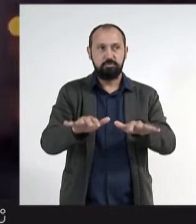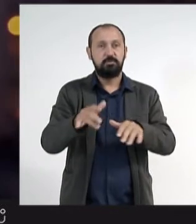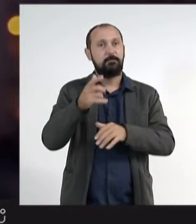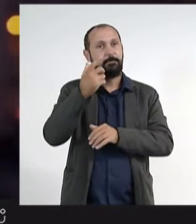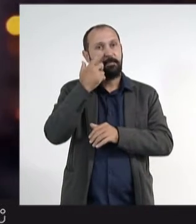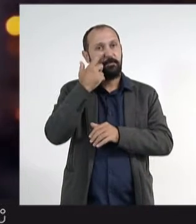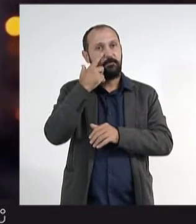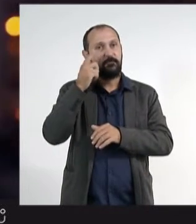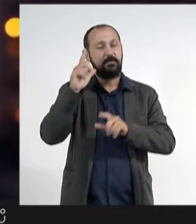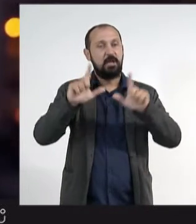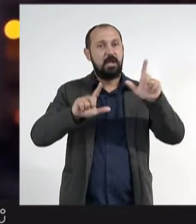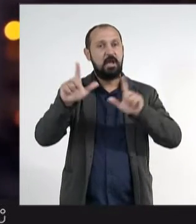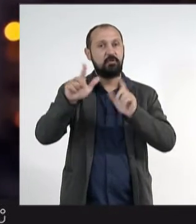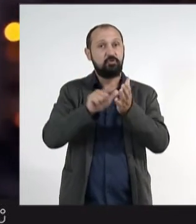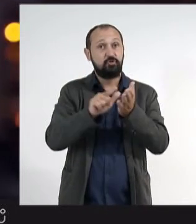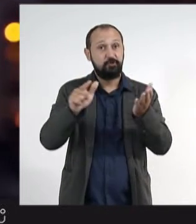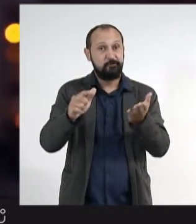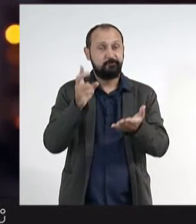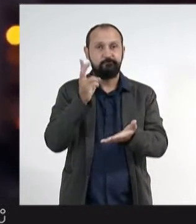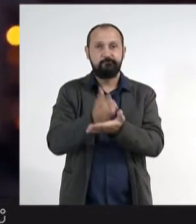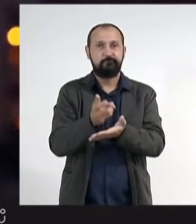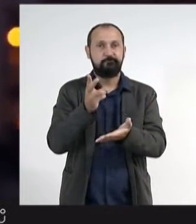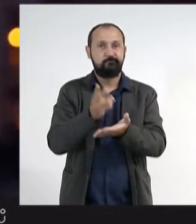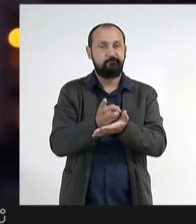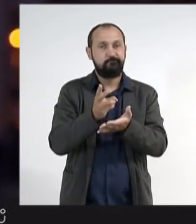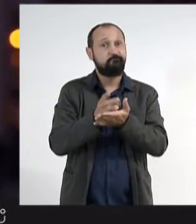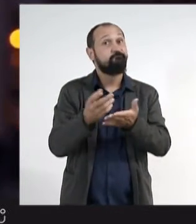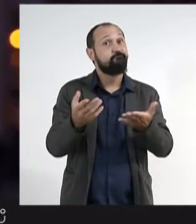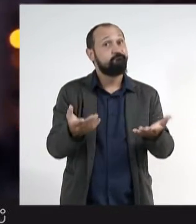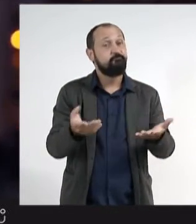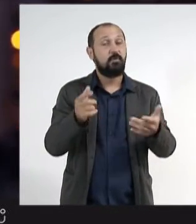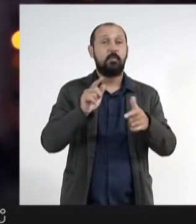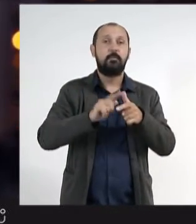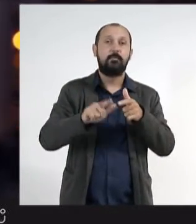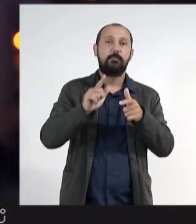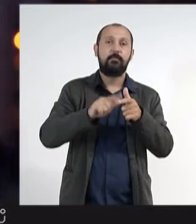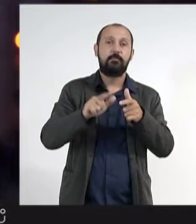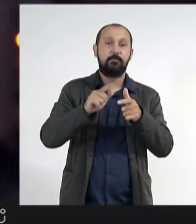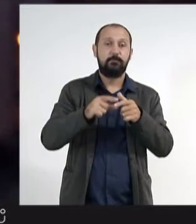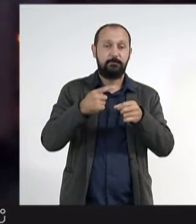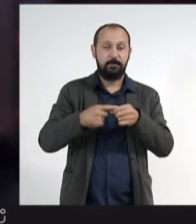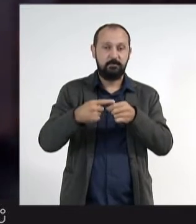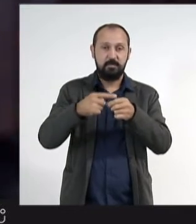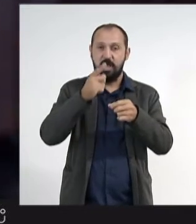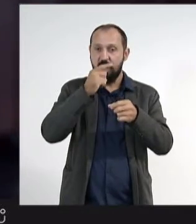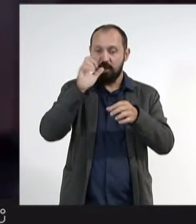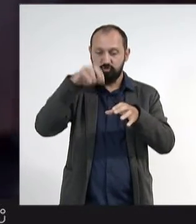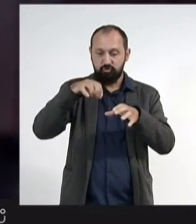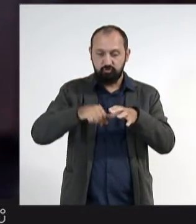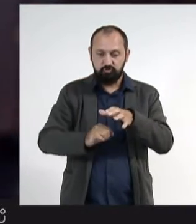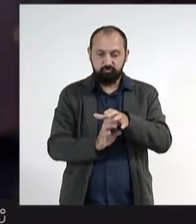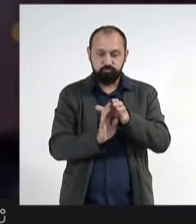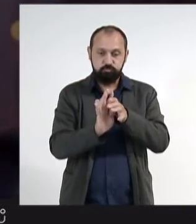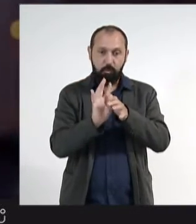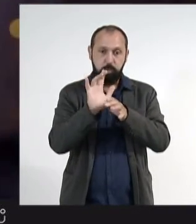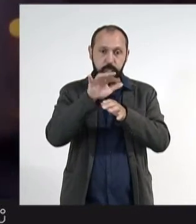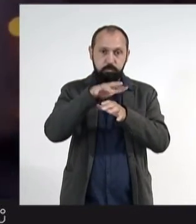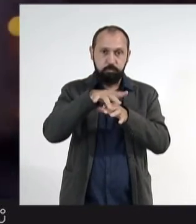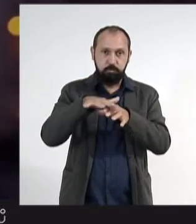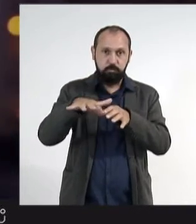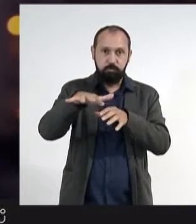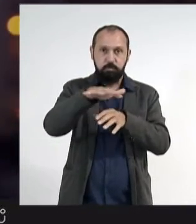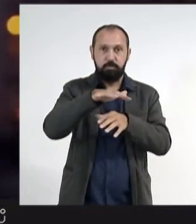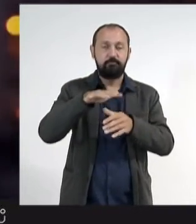no noticiário com grande frequência, que é o problema de inundação dentro da cidade. Esse é um